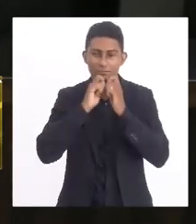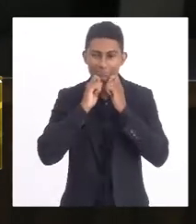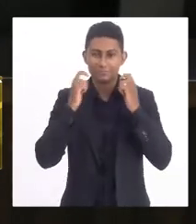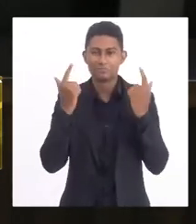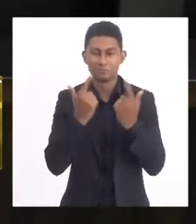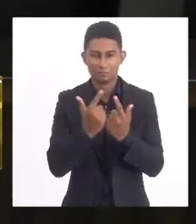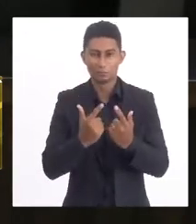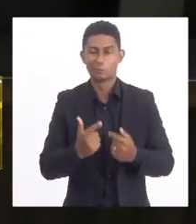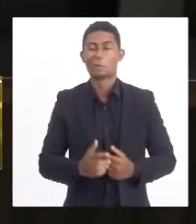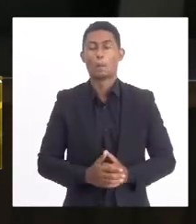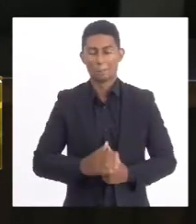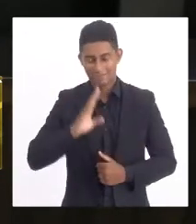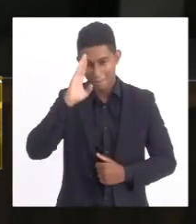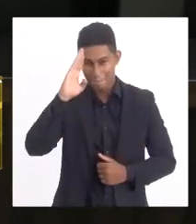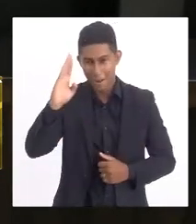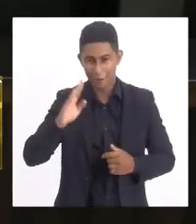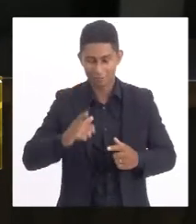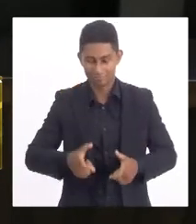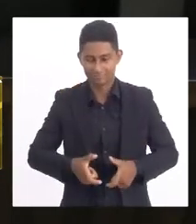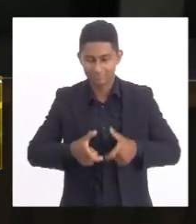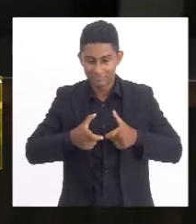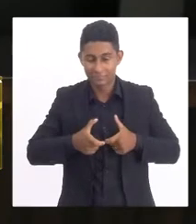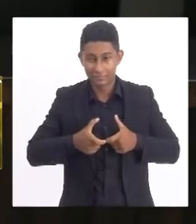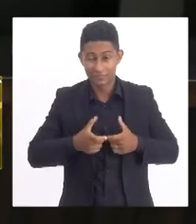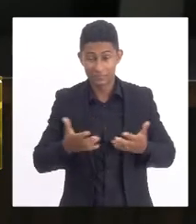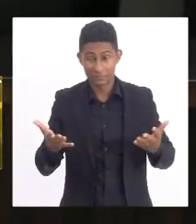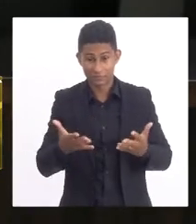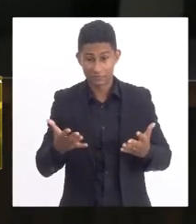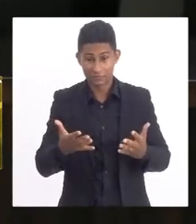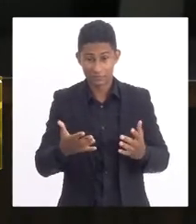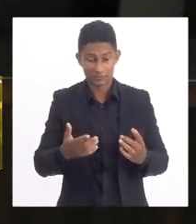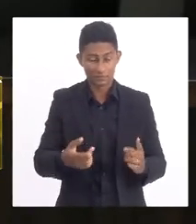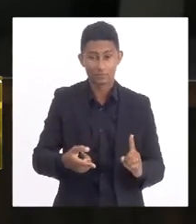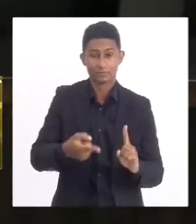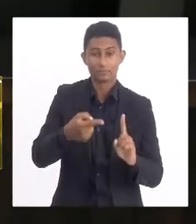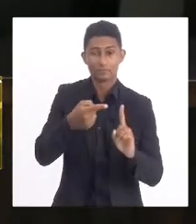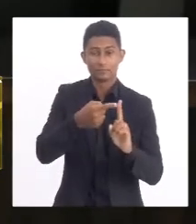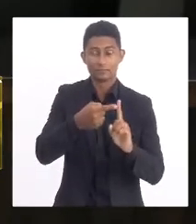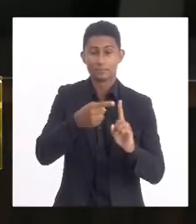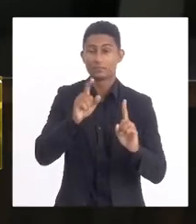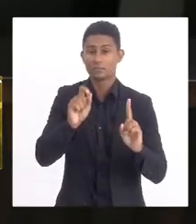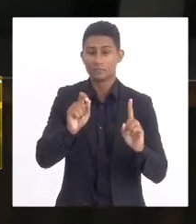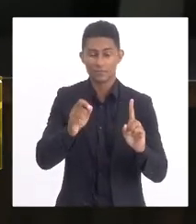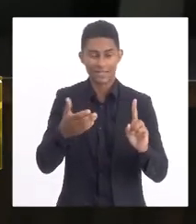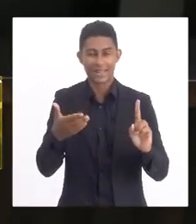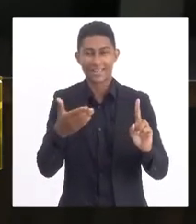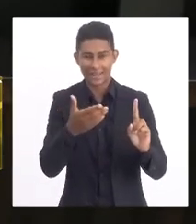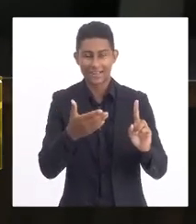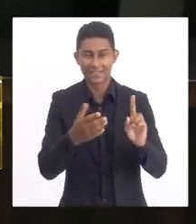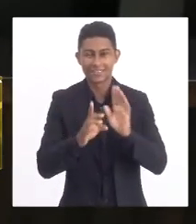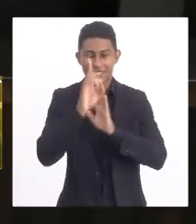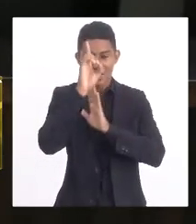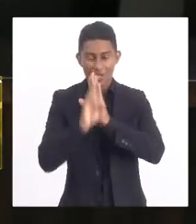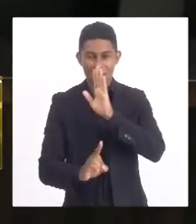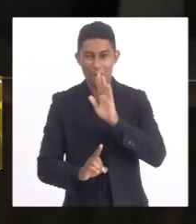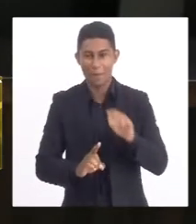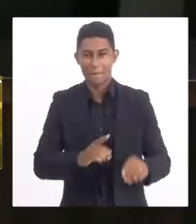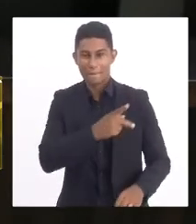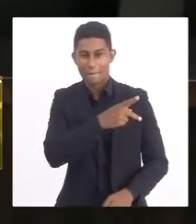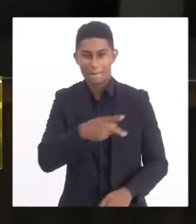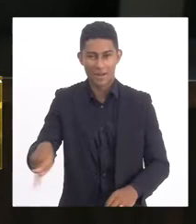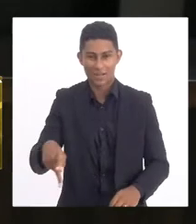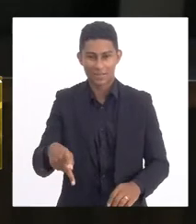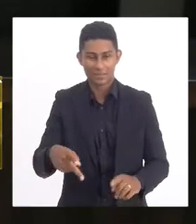Legislativa nosso primeiro homenageado é o diretor-presidente da agência Brasileira de promoção